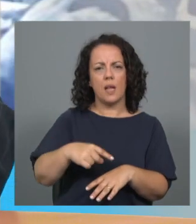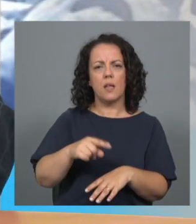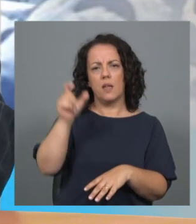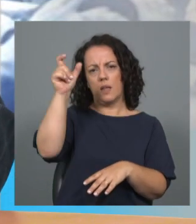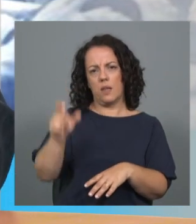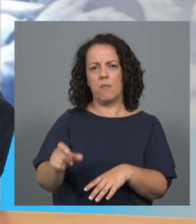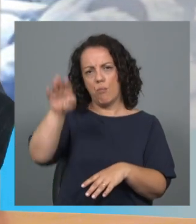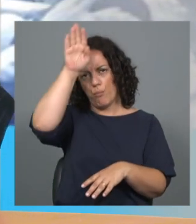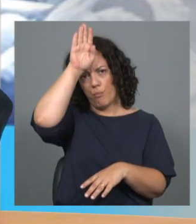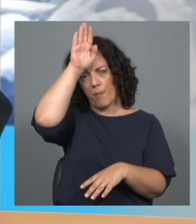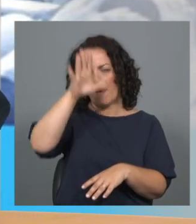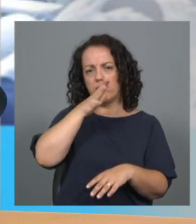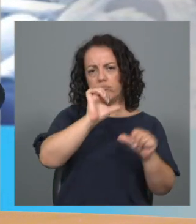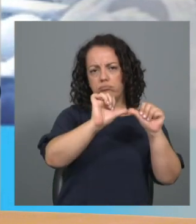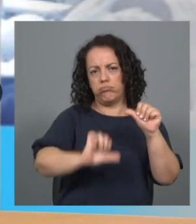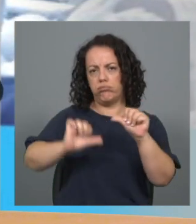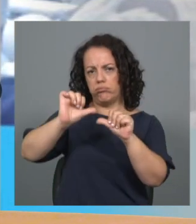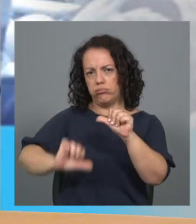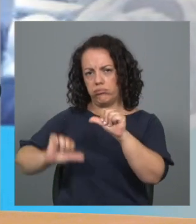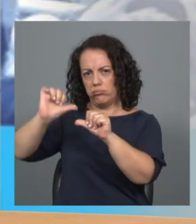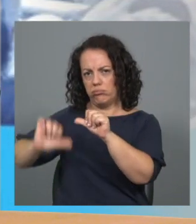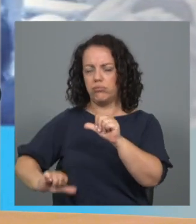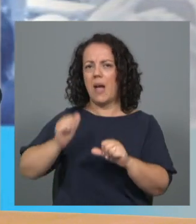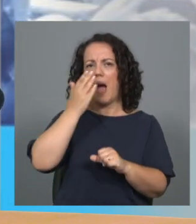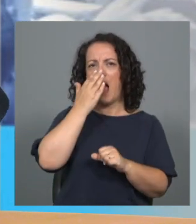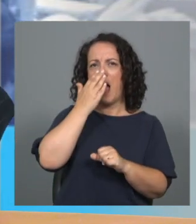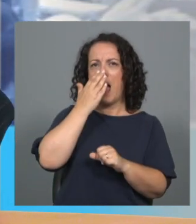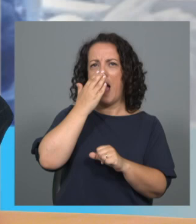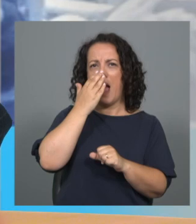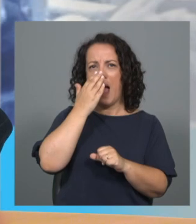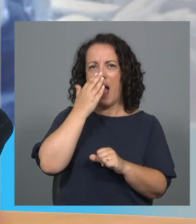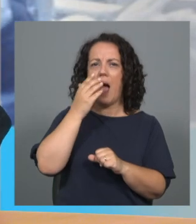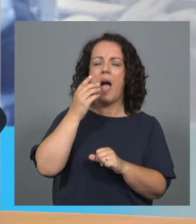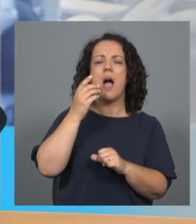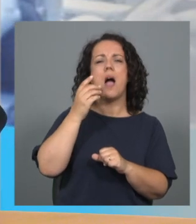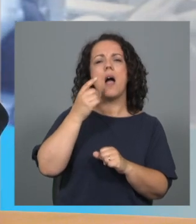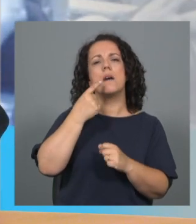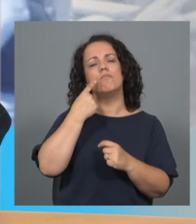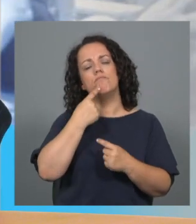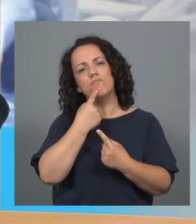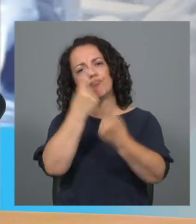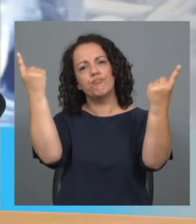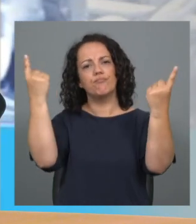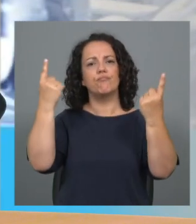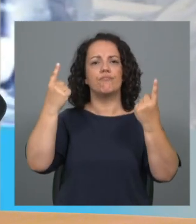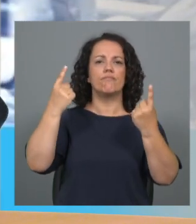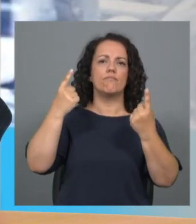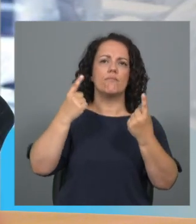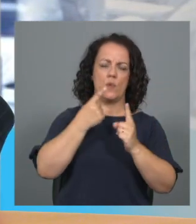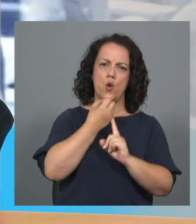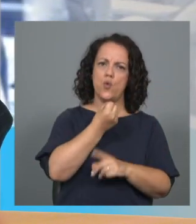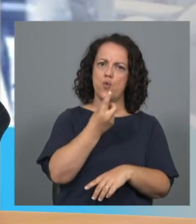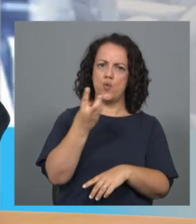Papa, diríamos quase em jeito, mais do que meditação, são exortações, que são muito